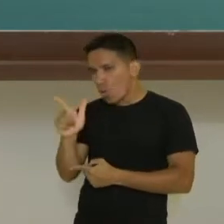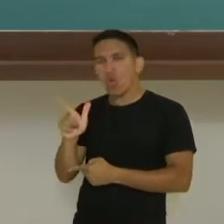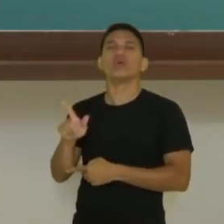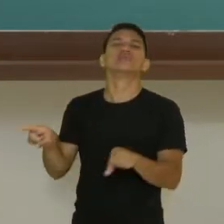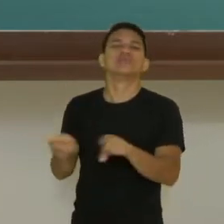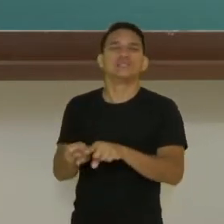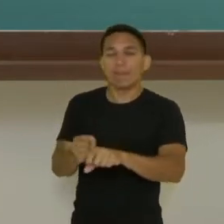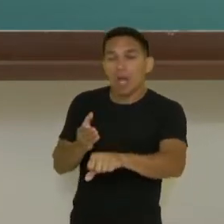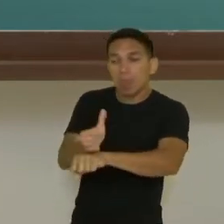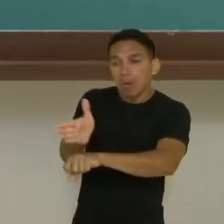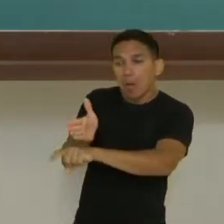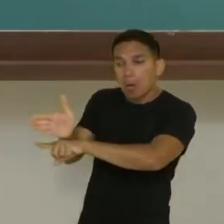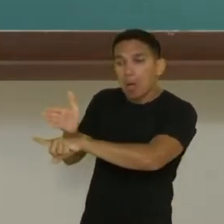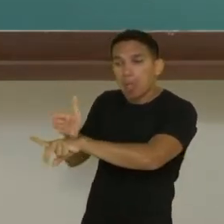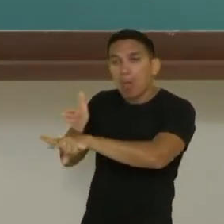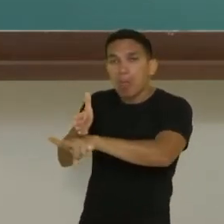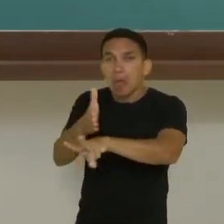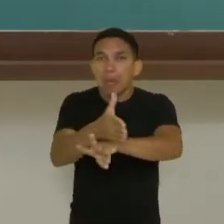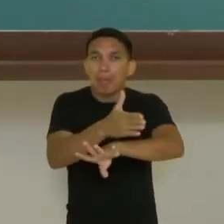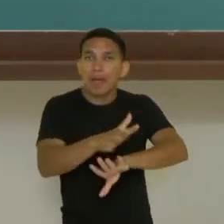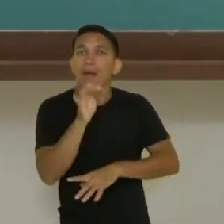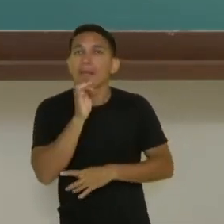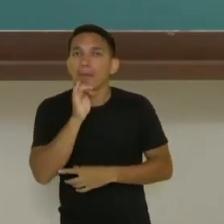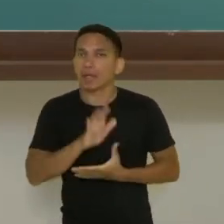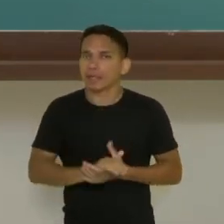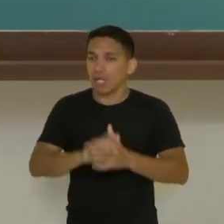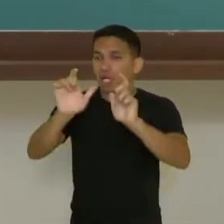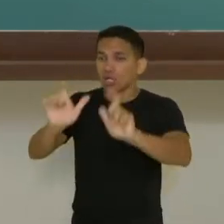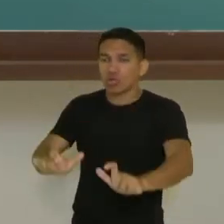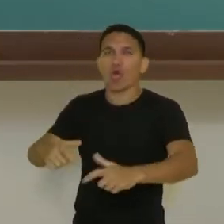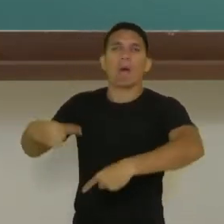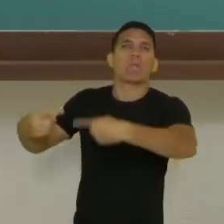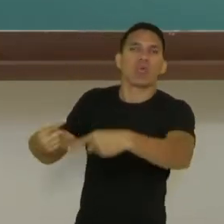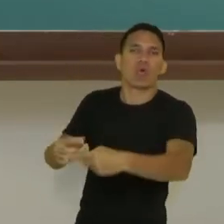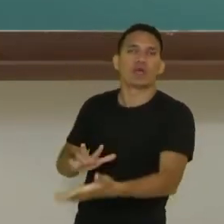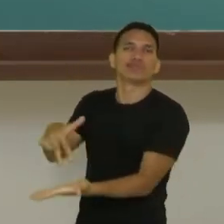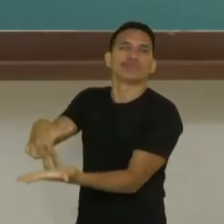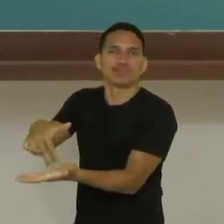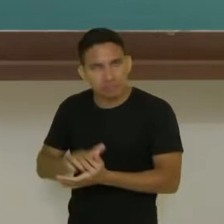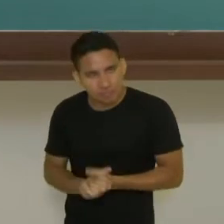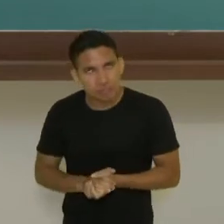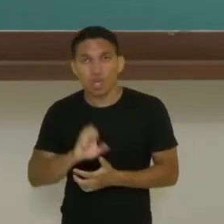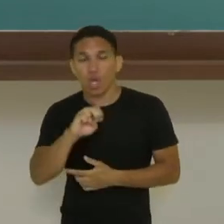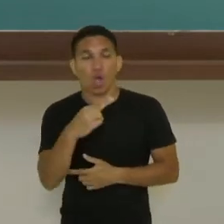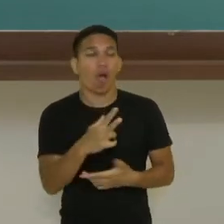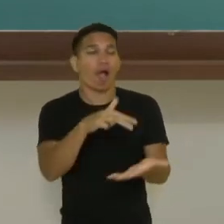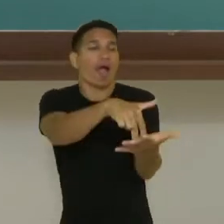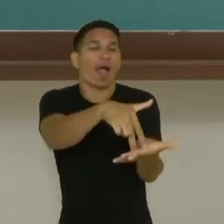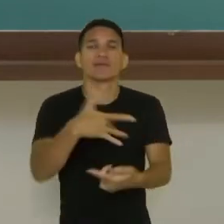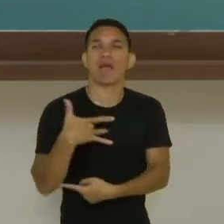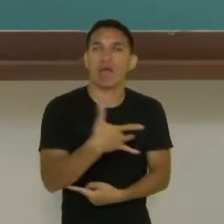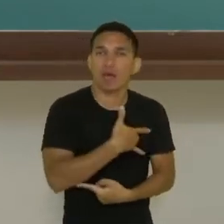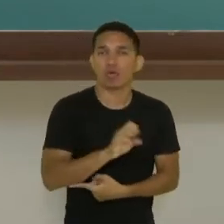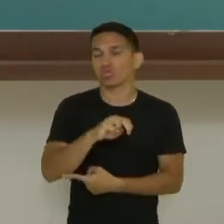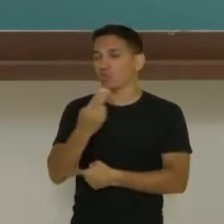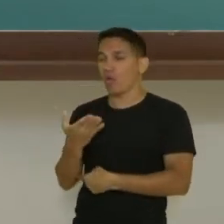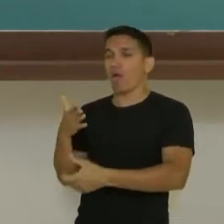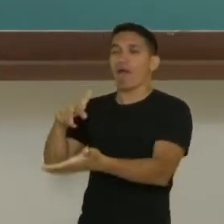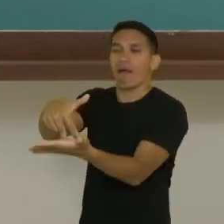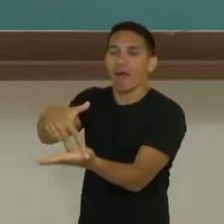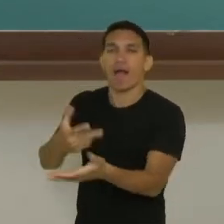ocupar posições de destaque, você pode ocupar posições na política, na saúde, na